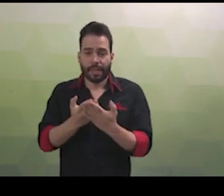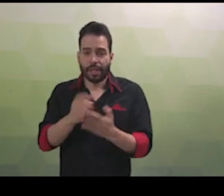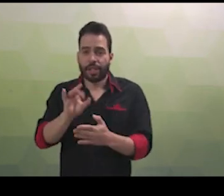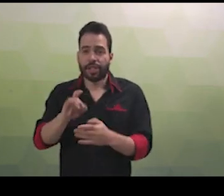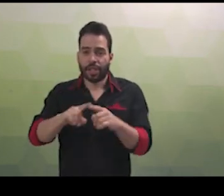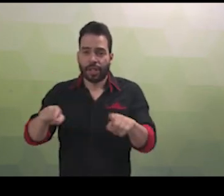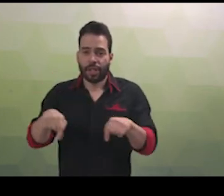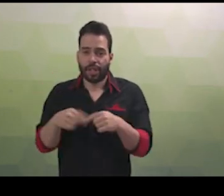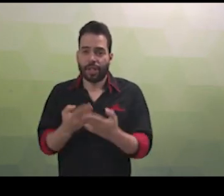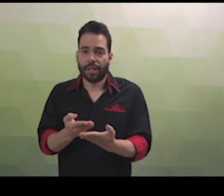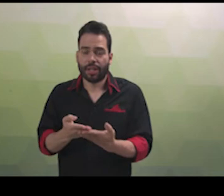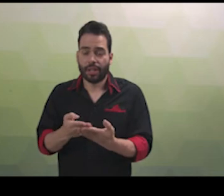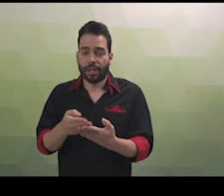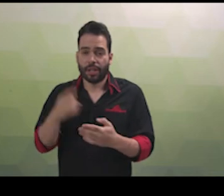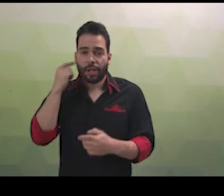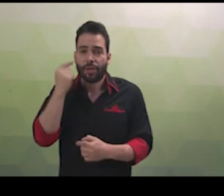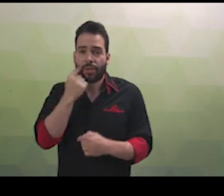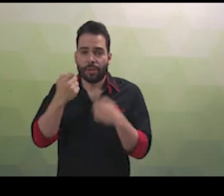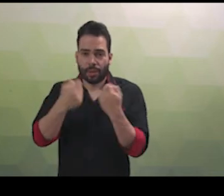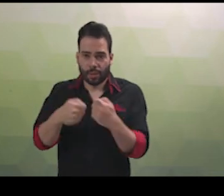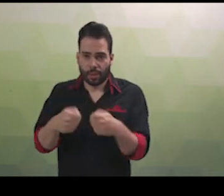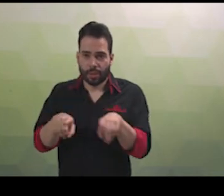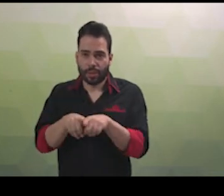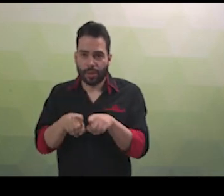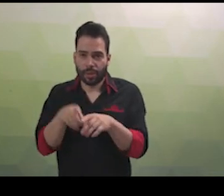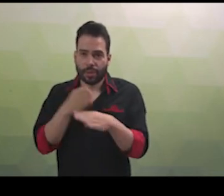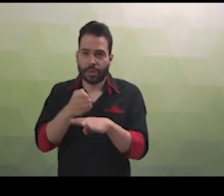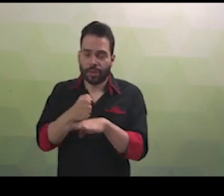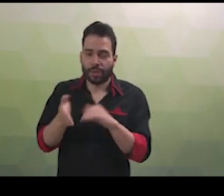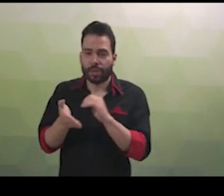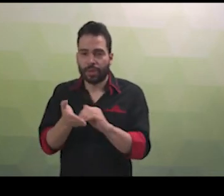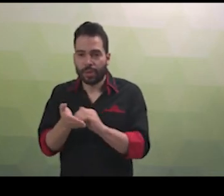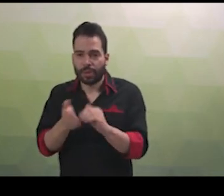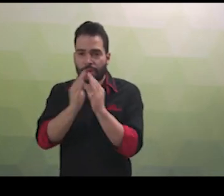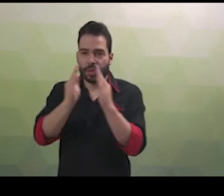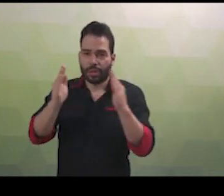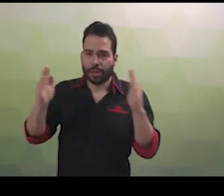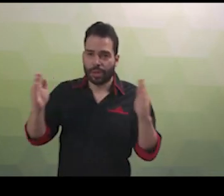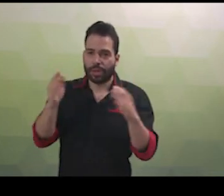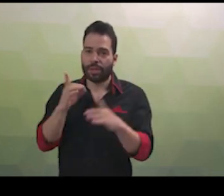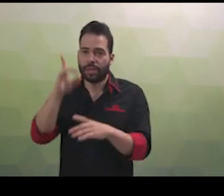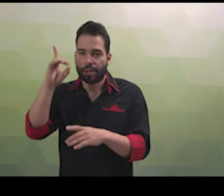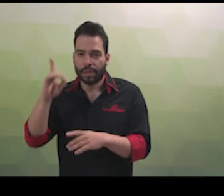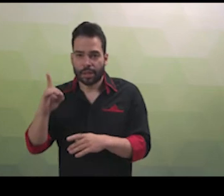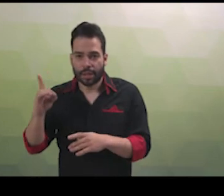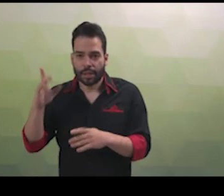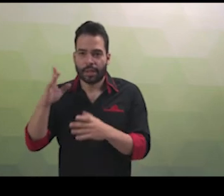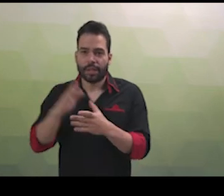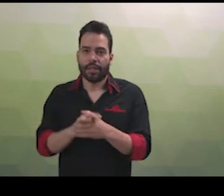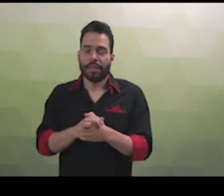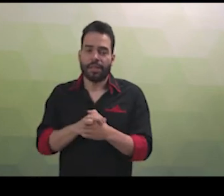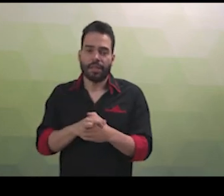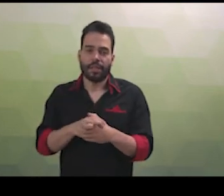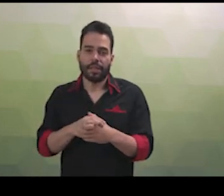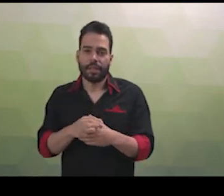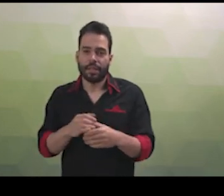se resume à sala de aula. Assim, o surdo precisará também frequentar secretaria, biblioteca, direção,